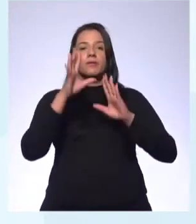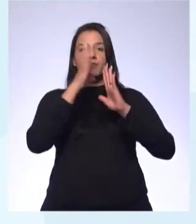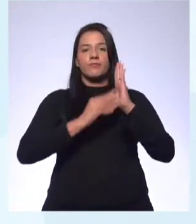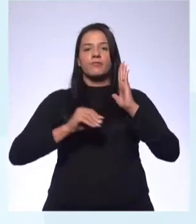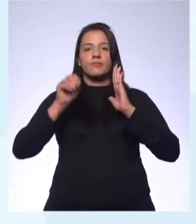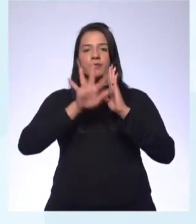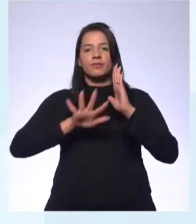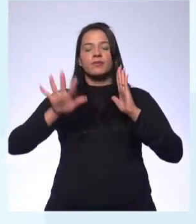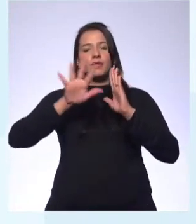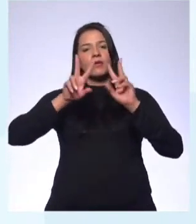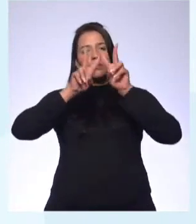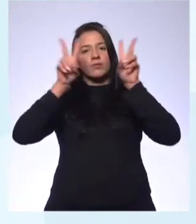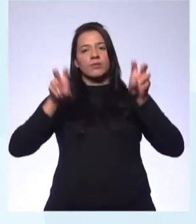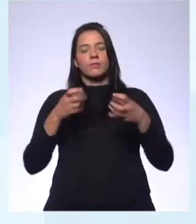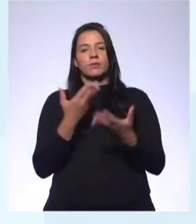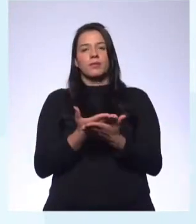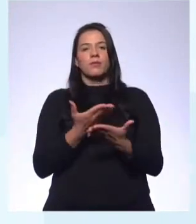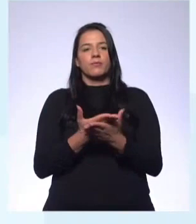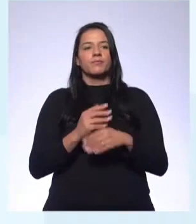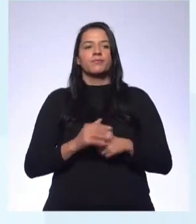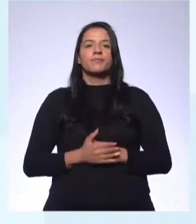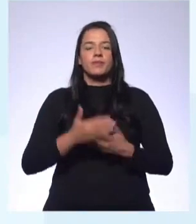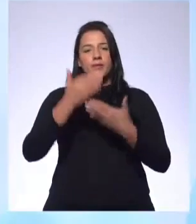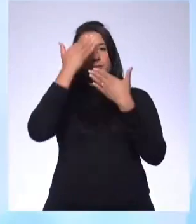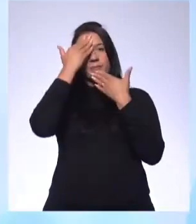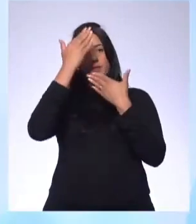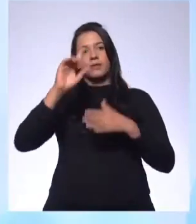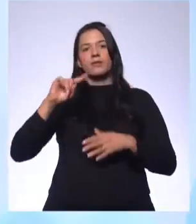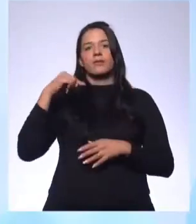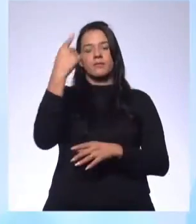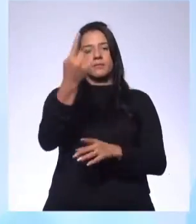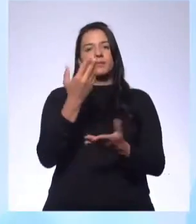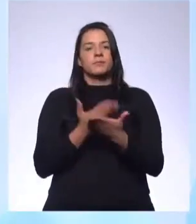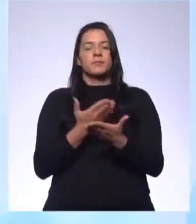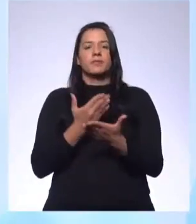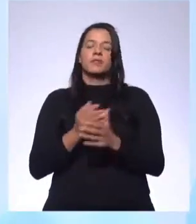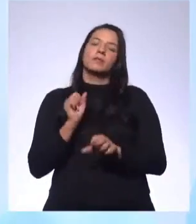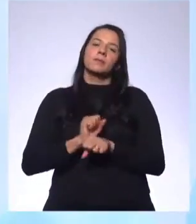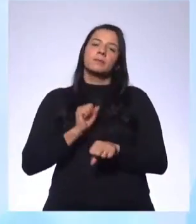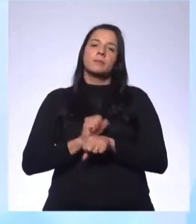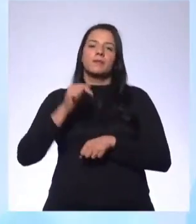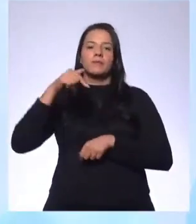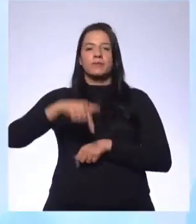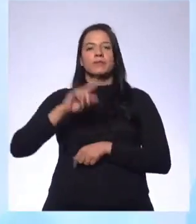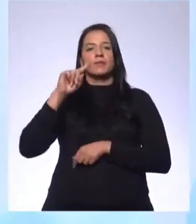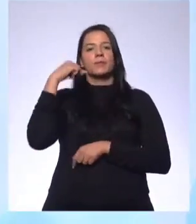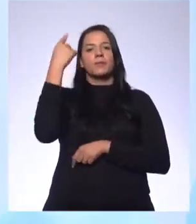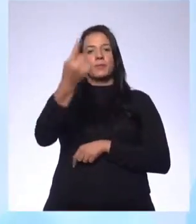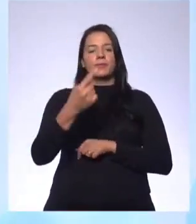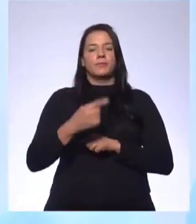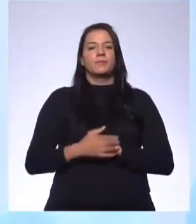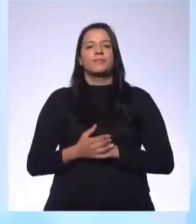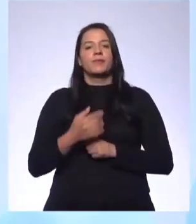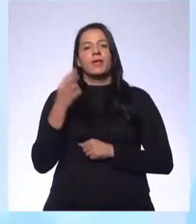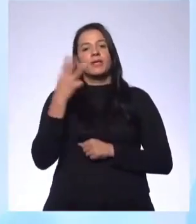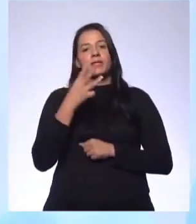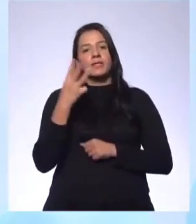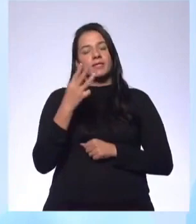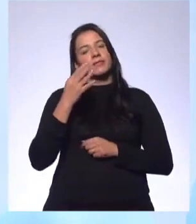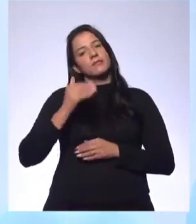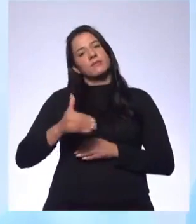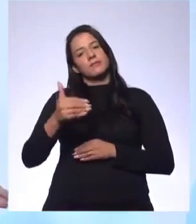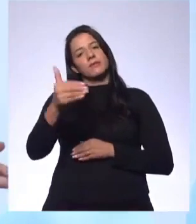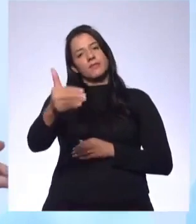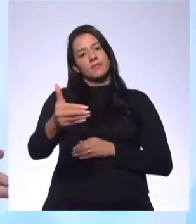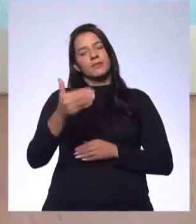intertextualidade, que é o tema da aula. E obrigada, até a próxima aula. A gente espera vocês aí na próxima aula, com a aula 3 dessa